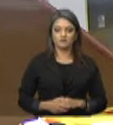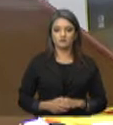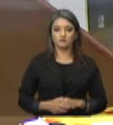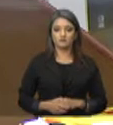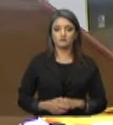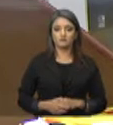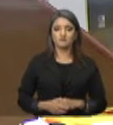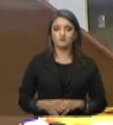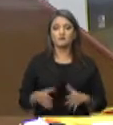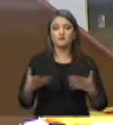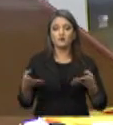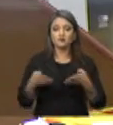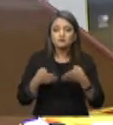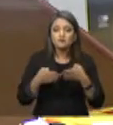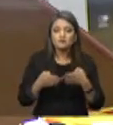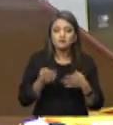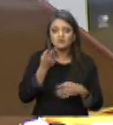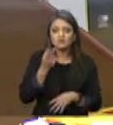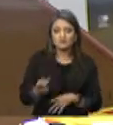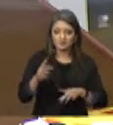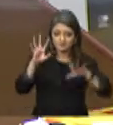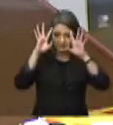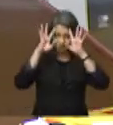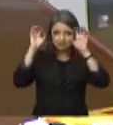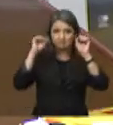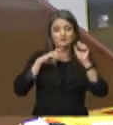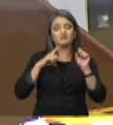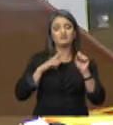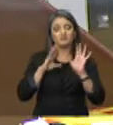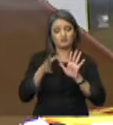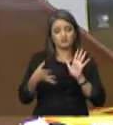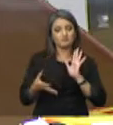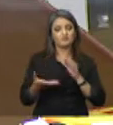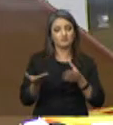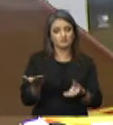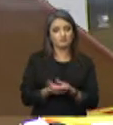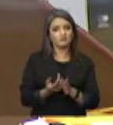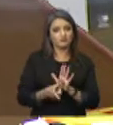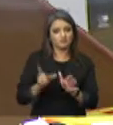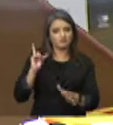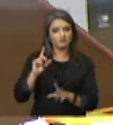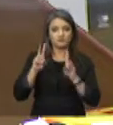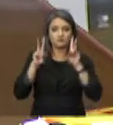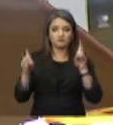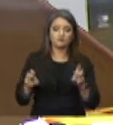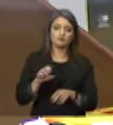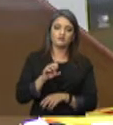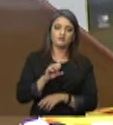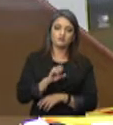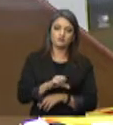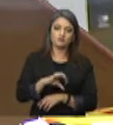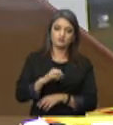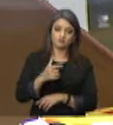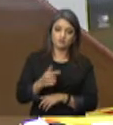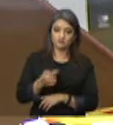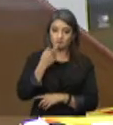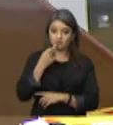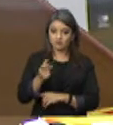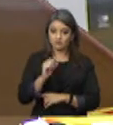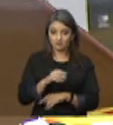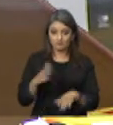eu quero por fim enfatizar que o tribunal tem precedente de repercussão geral tema 897 considerando